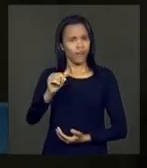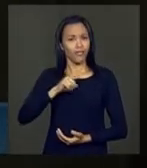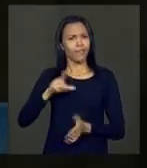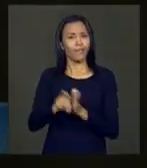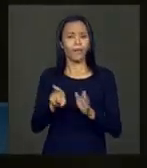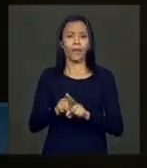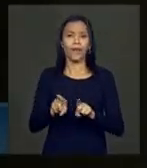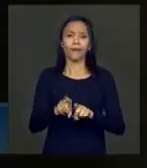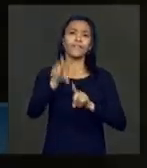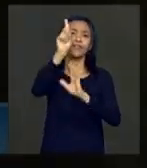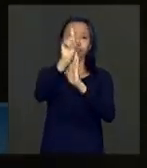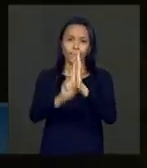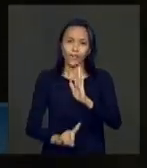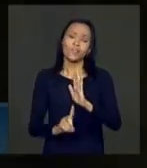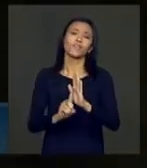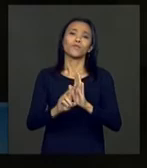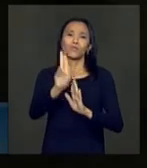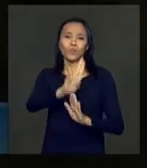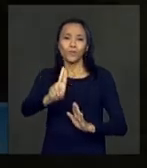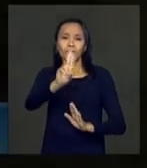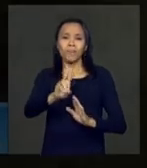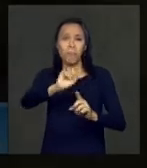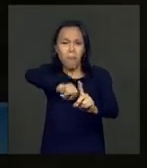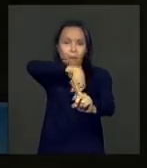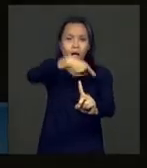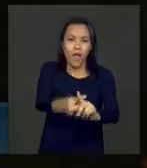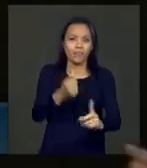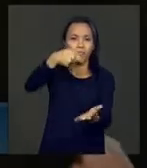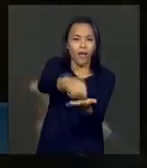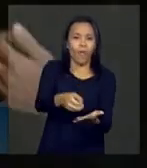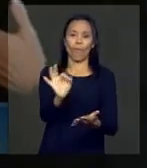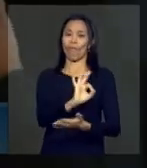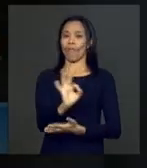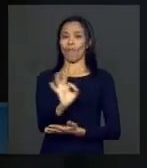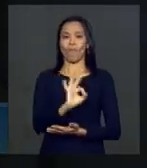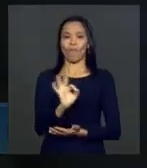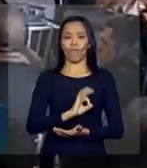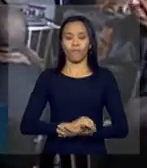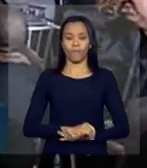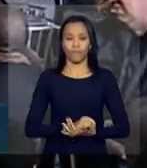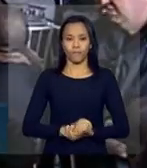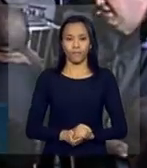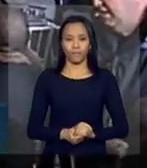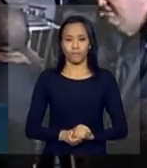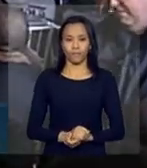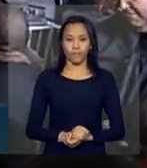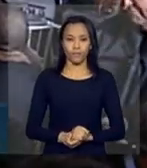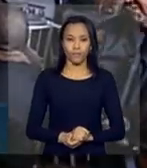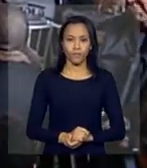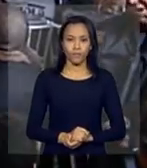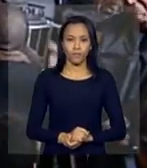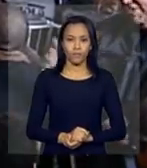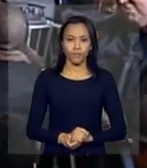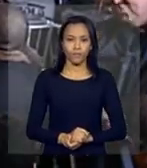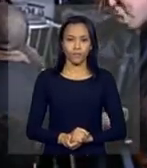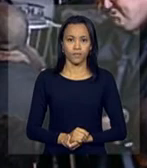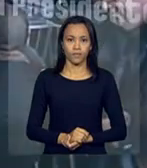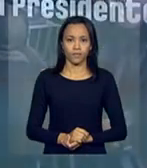ao transporte na linha do trem sem cobrança adicional.